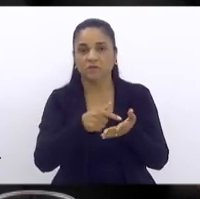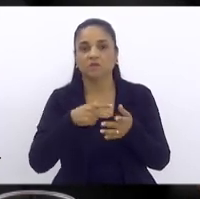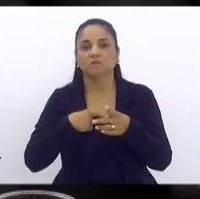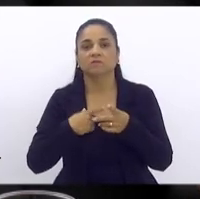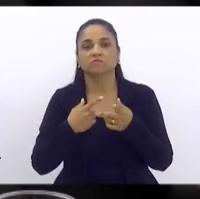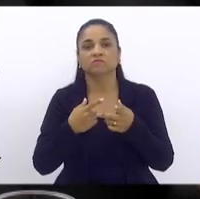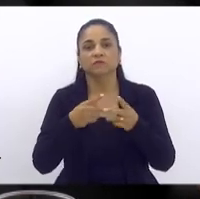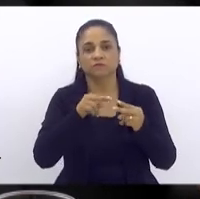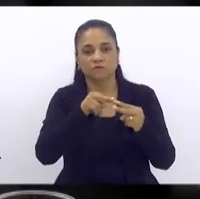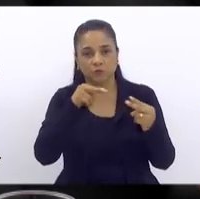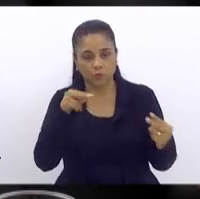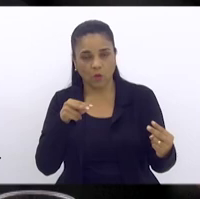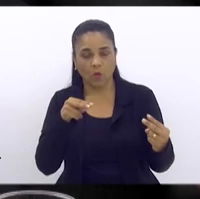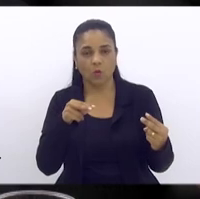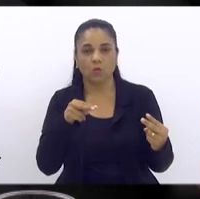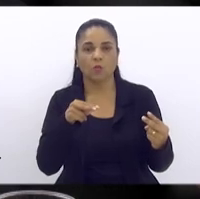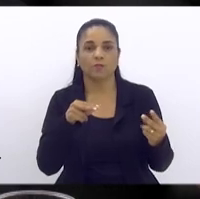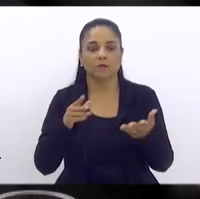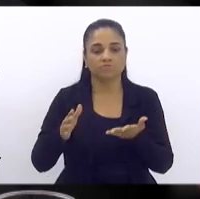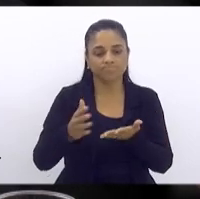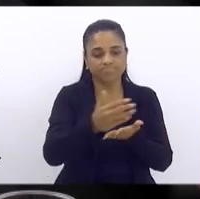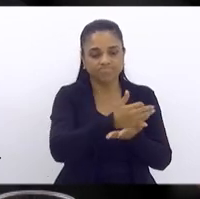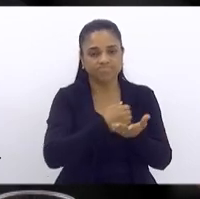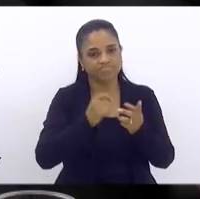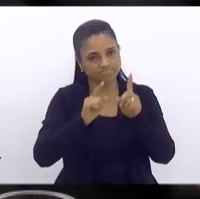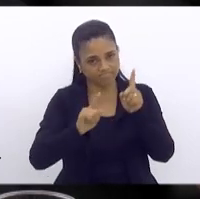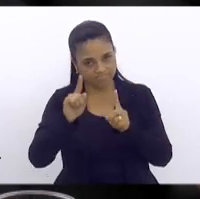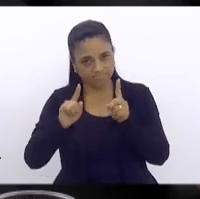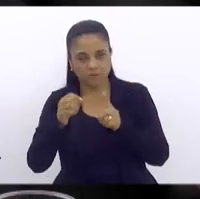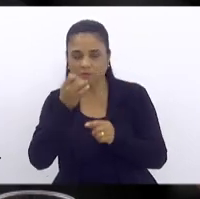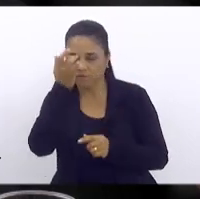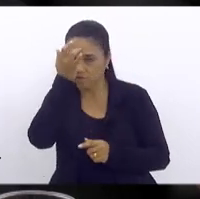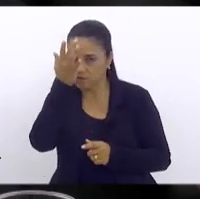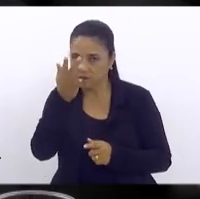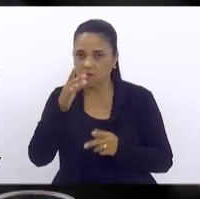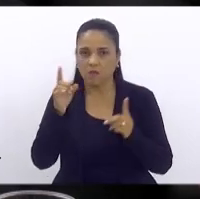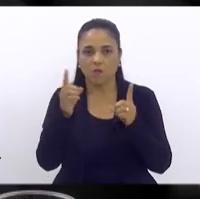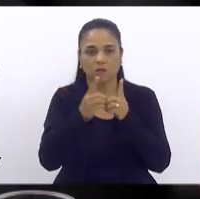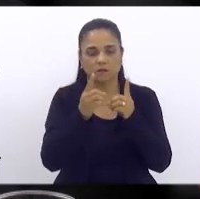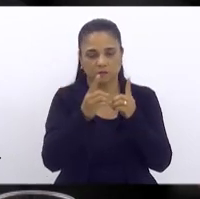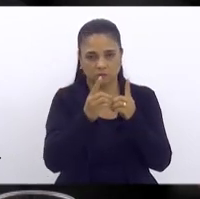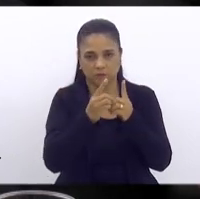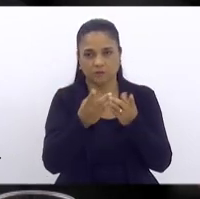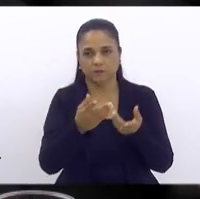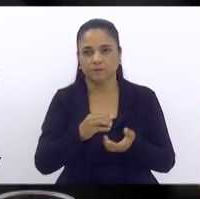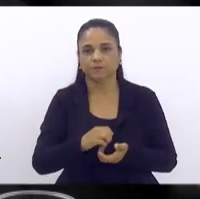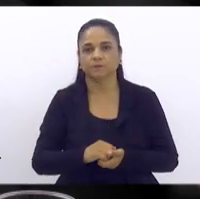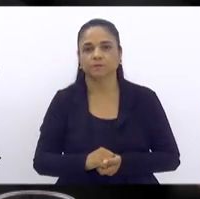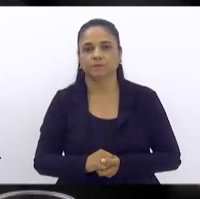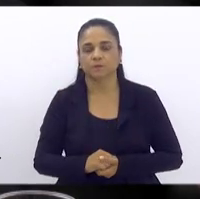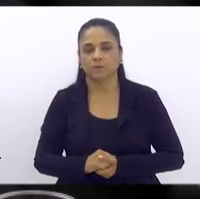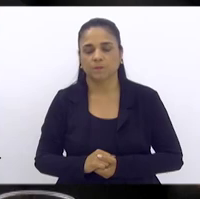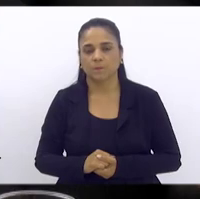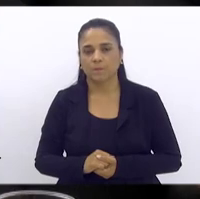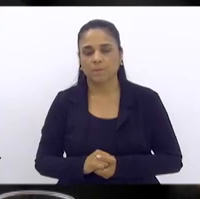no meio virtual, até para fim estatístico, né? Saber exatamente, até para facilitar o atendimento nesses casos no meio virtual. E mesmo